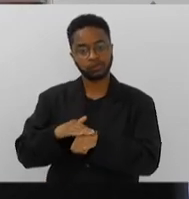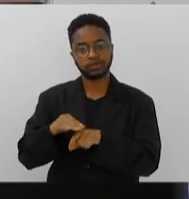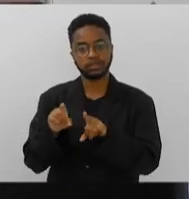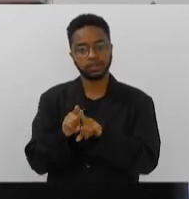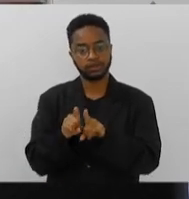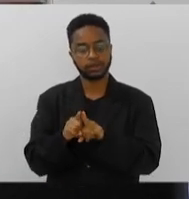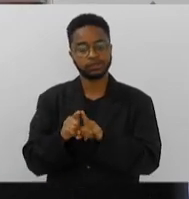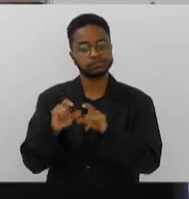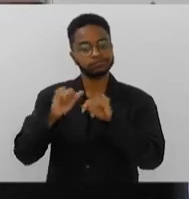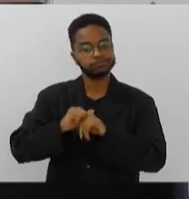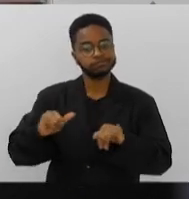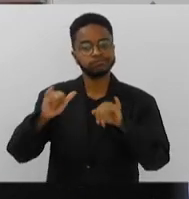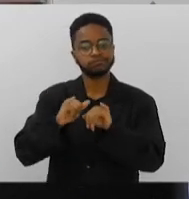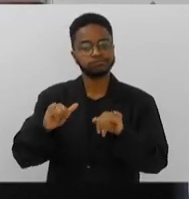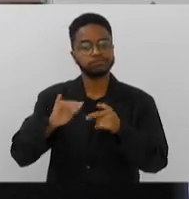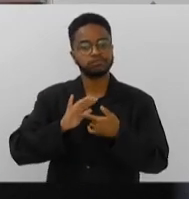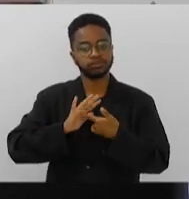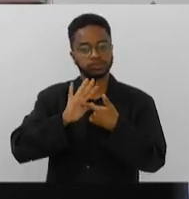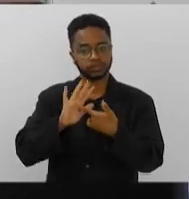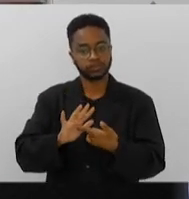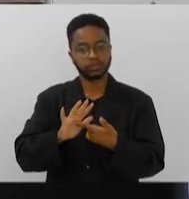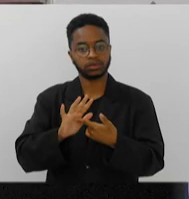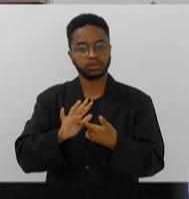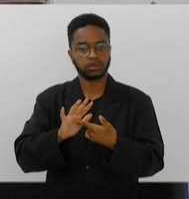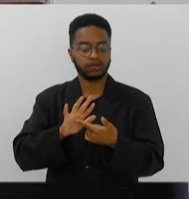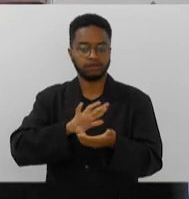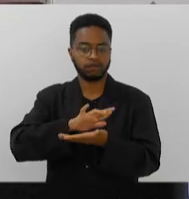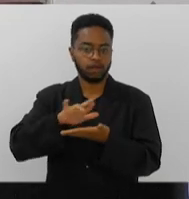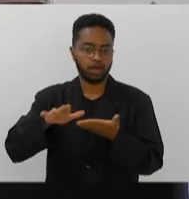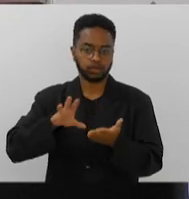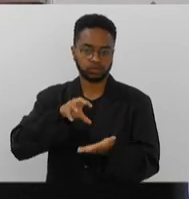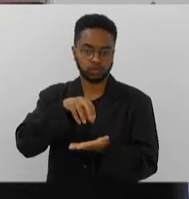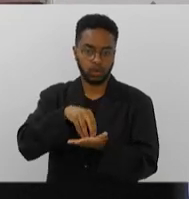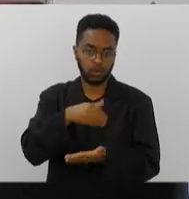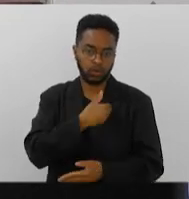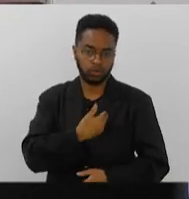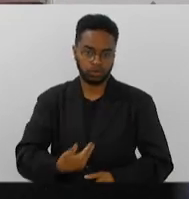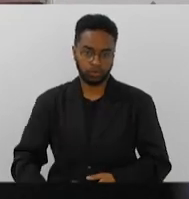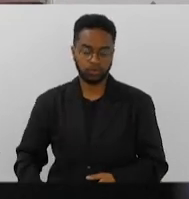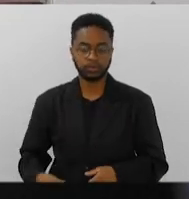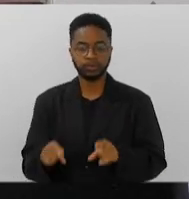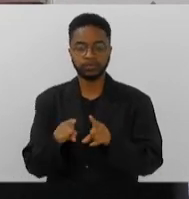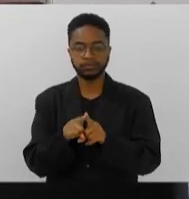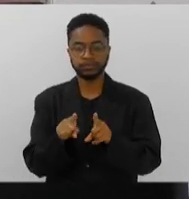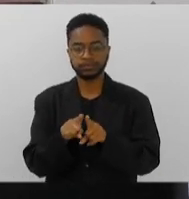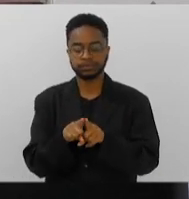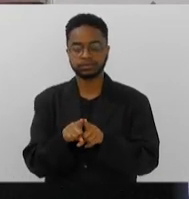fizemos manifestações à frente de vários órgãos públicos. Nós temos